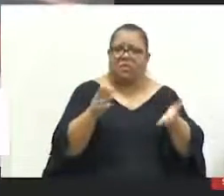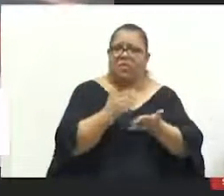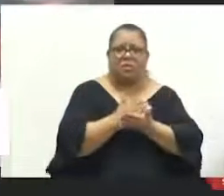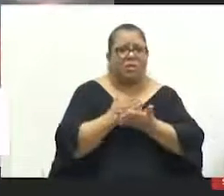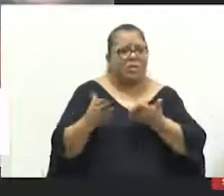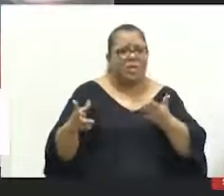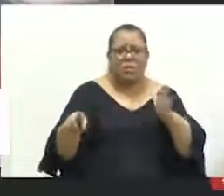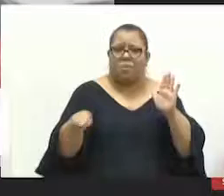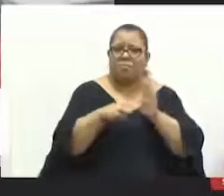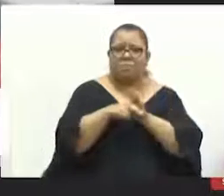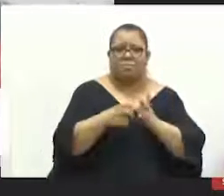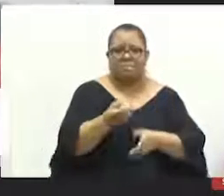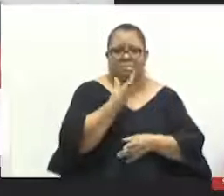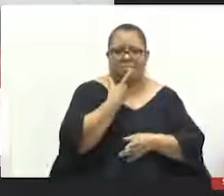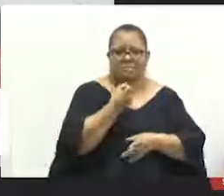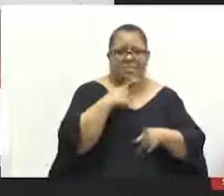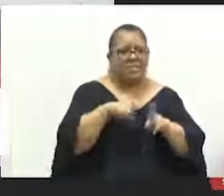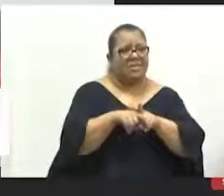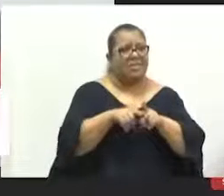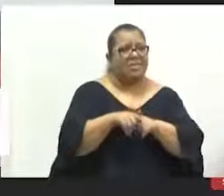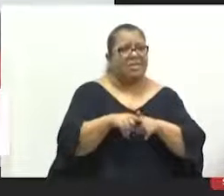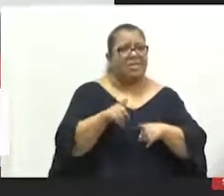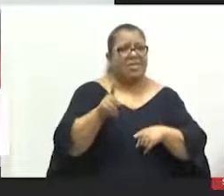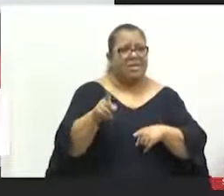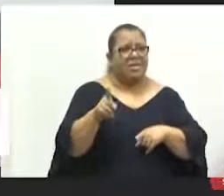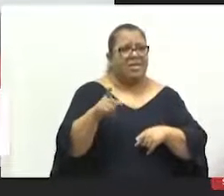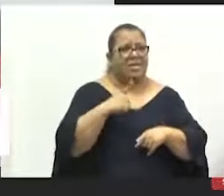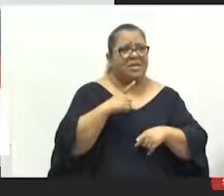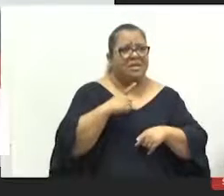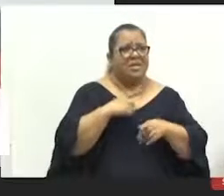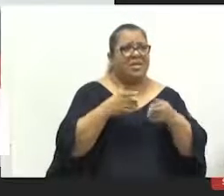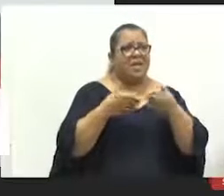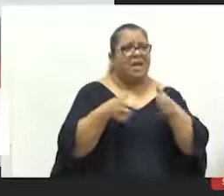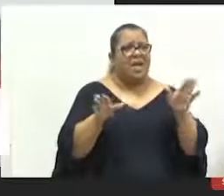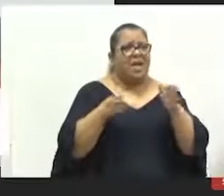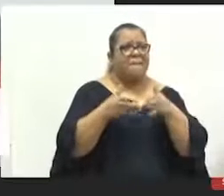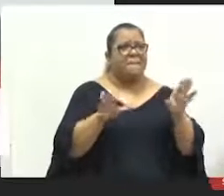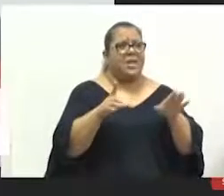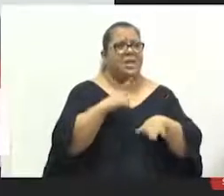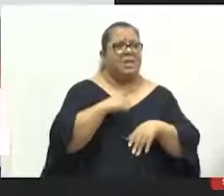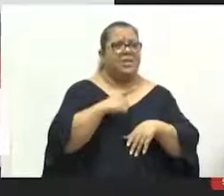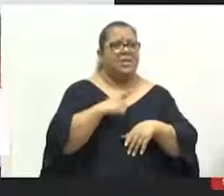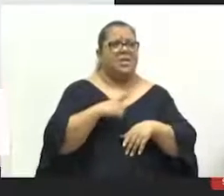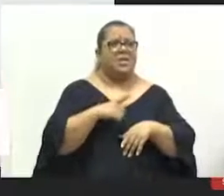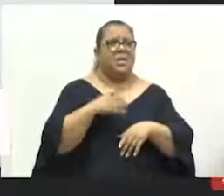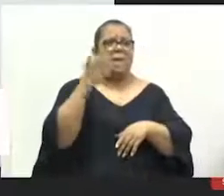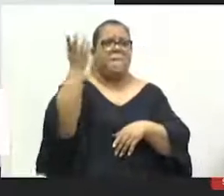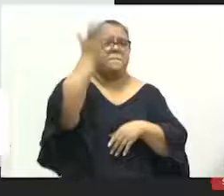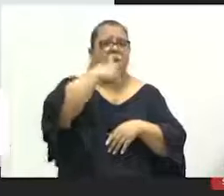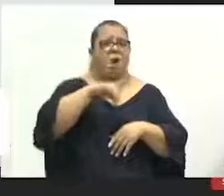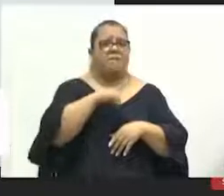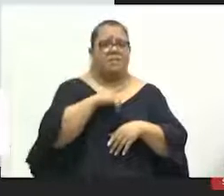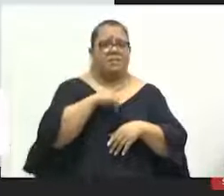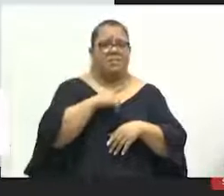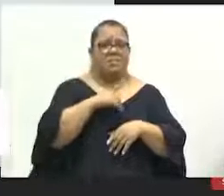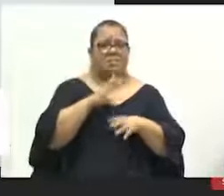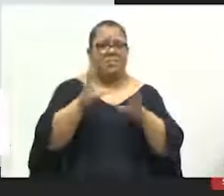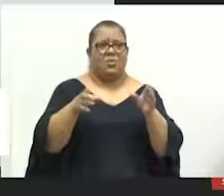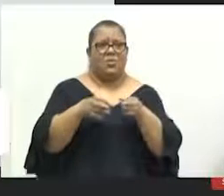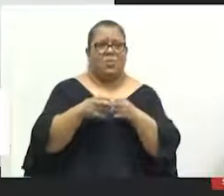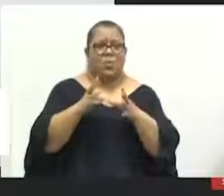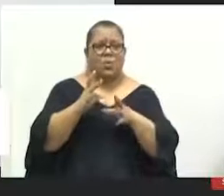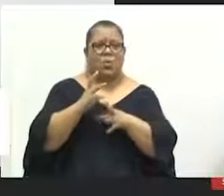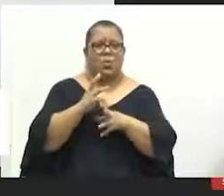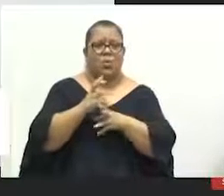tratamento. Os UNACONs, os CANCONs, que são habilitados, eles precisam provar que eles têm um quantitativo